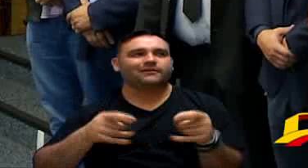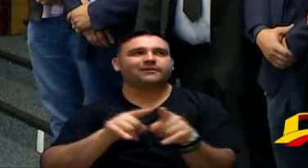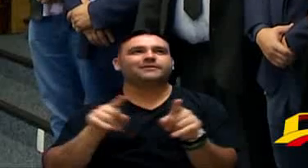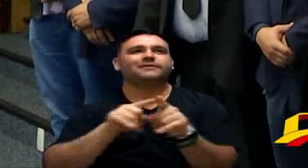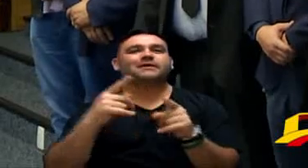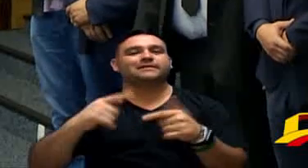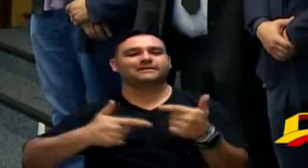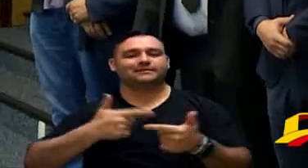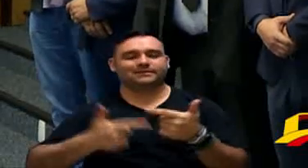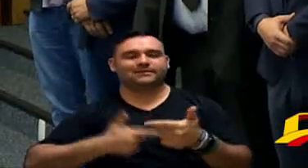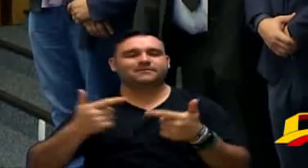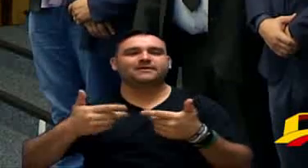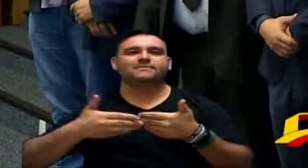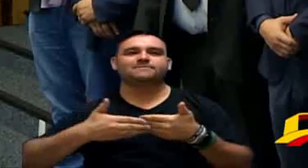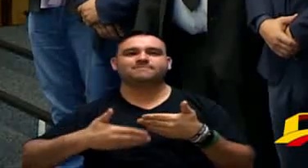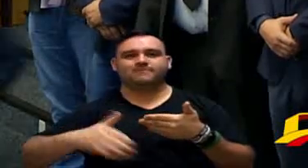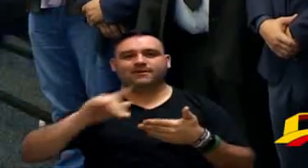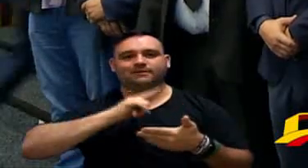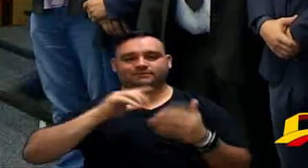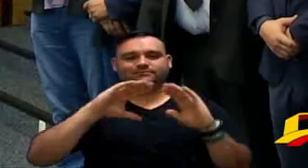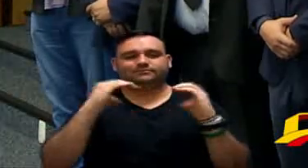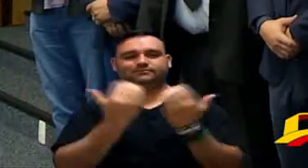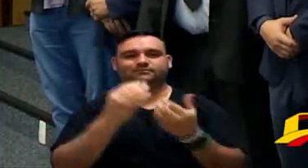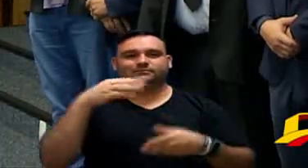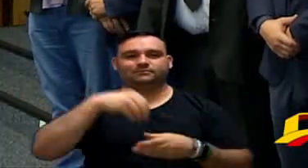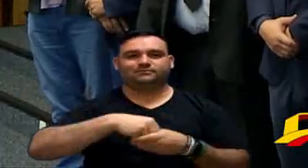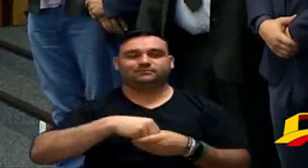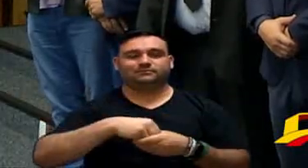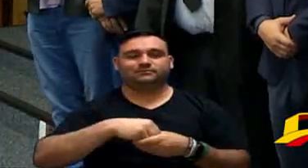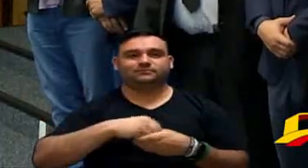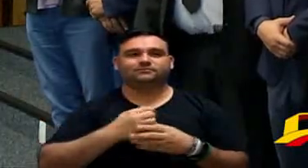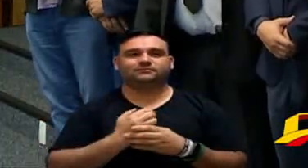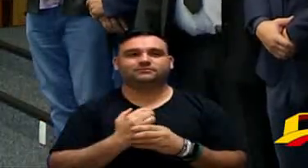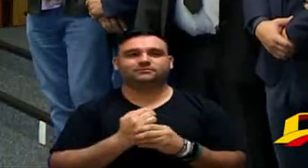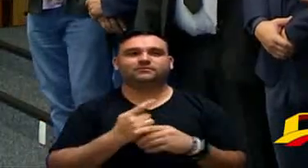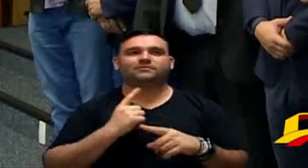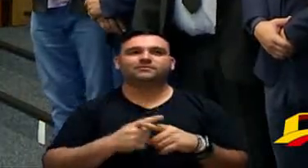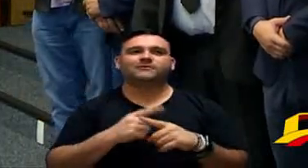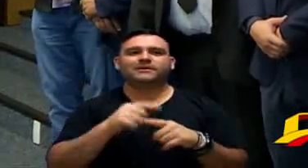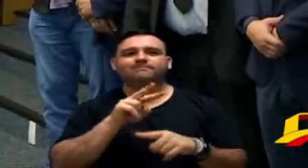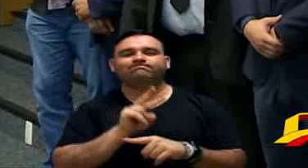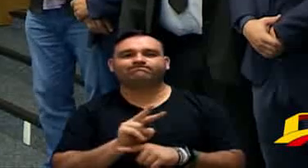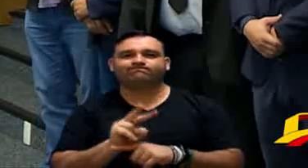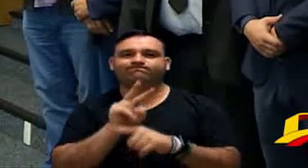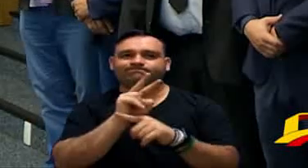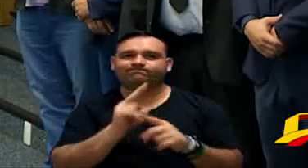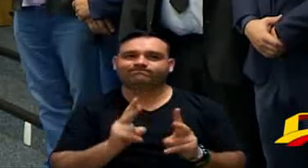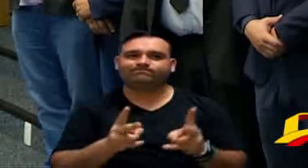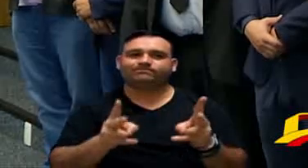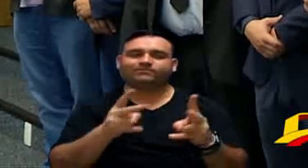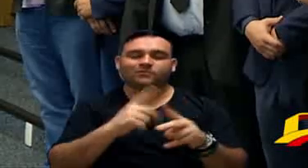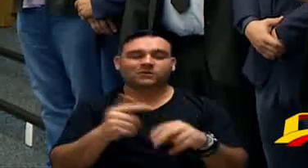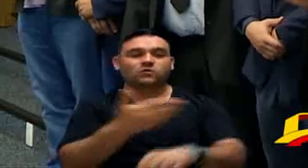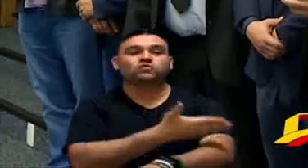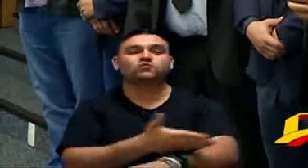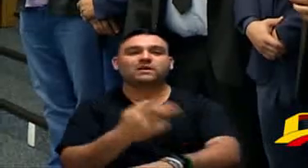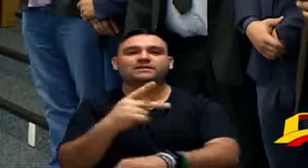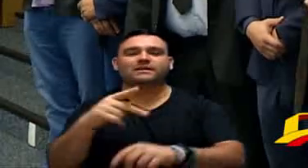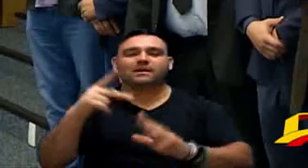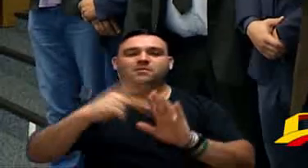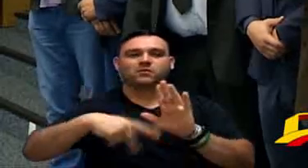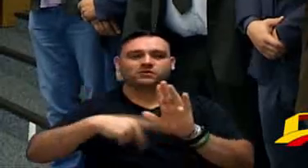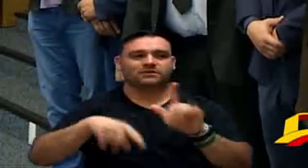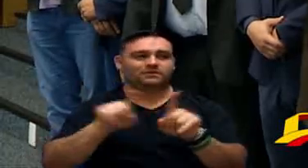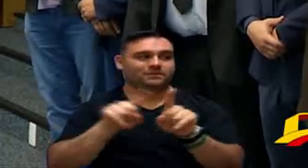conduzindo os trabalhos aqui nessa casa Legislativa pela prudência que tem com o rito dos seus projetos